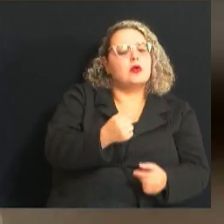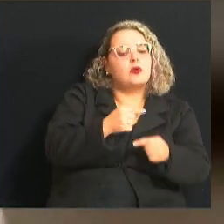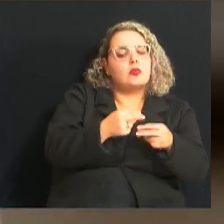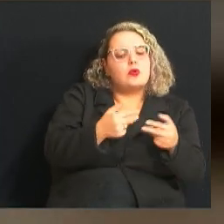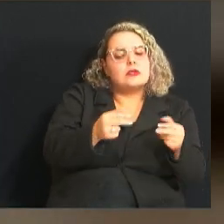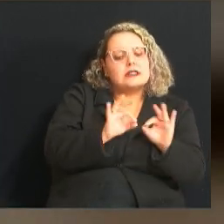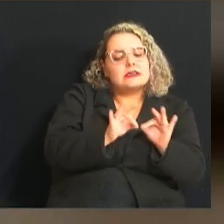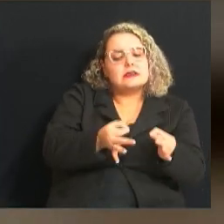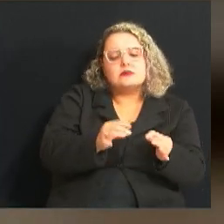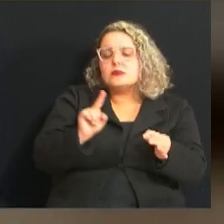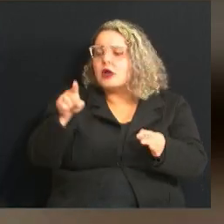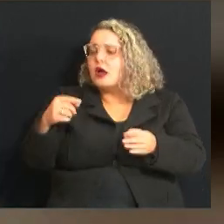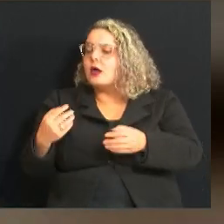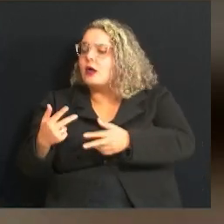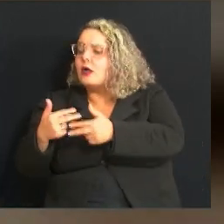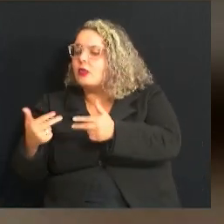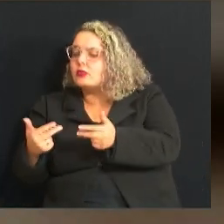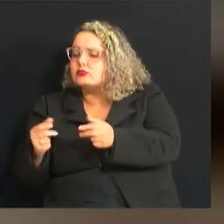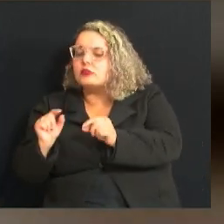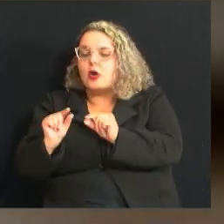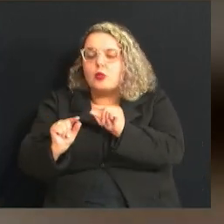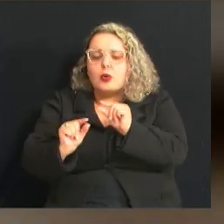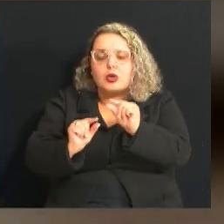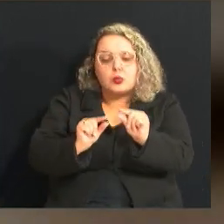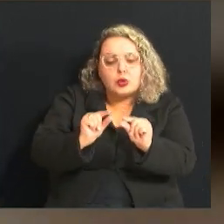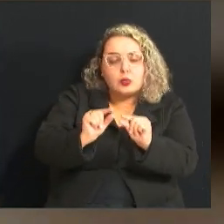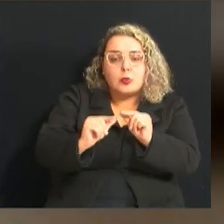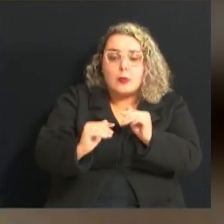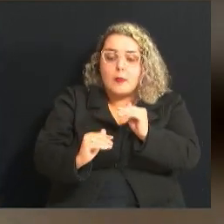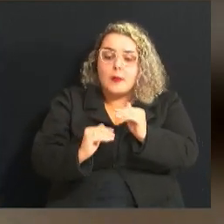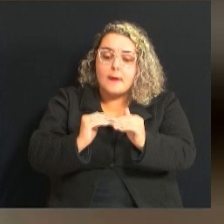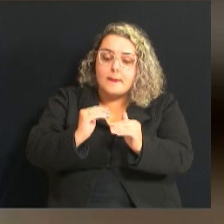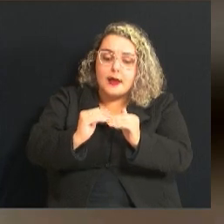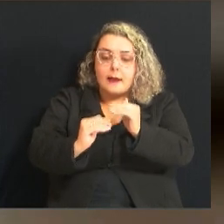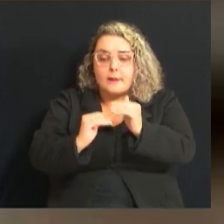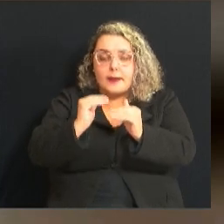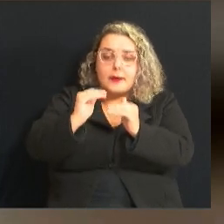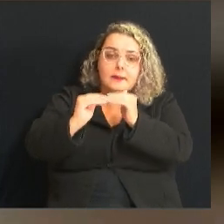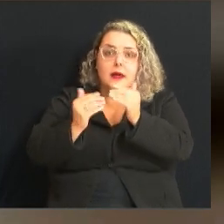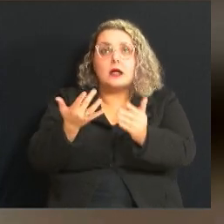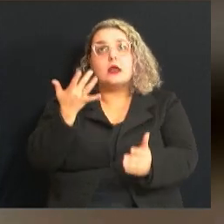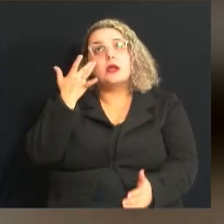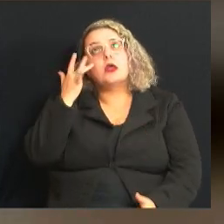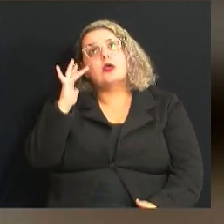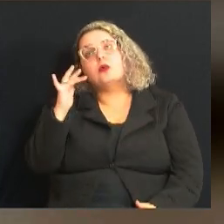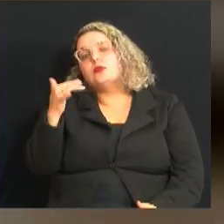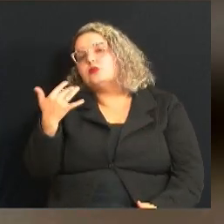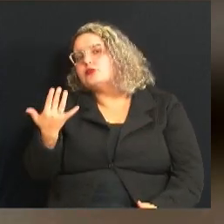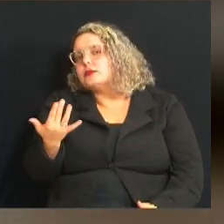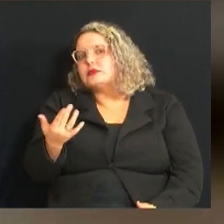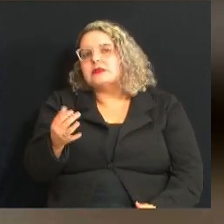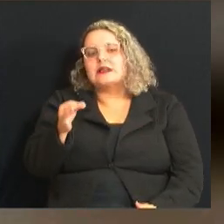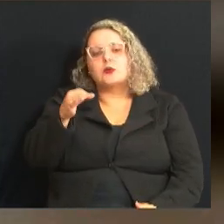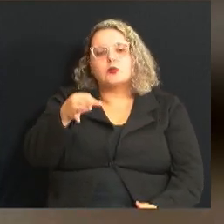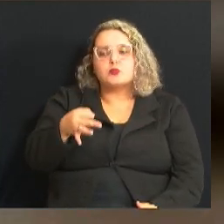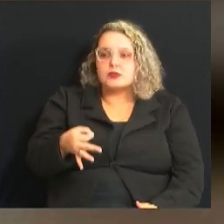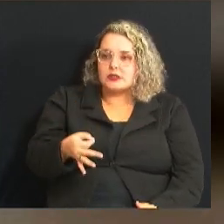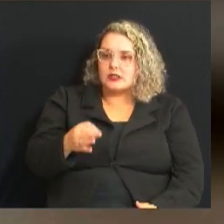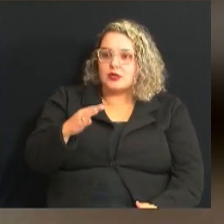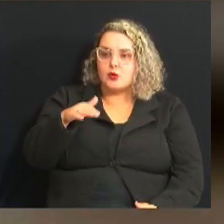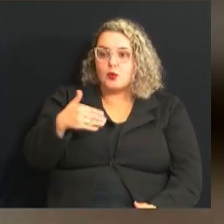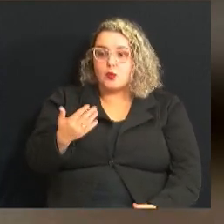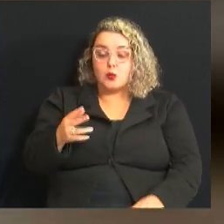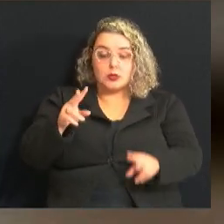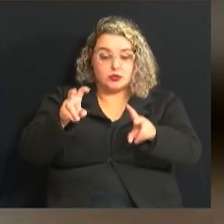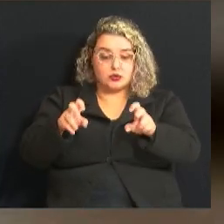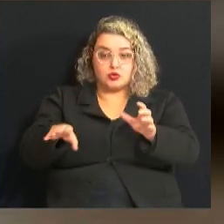universidade, e assim você vai construindo. Eu não sei dizer exatamente quando é que esse assunto chegou aí